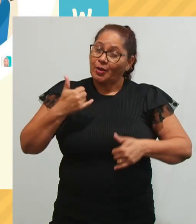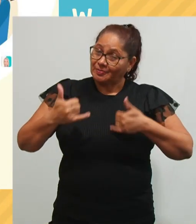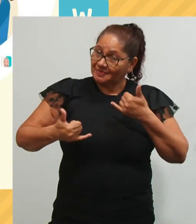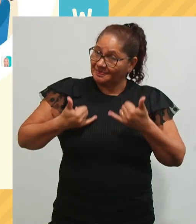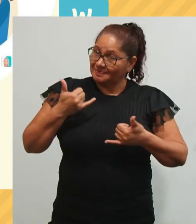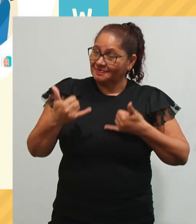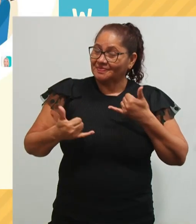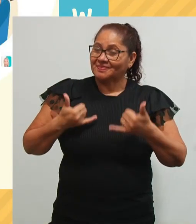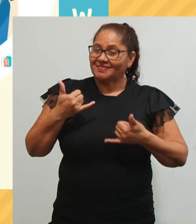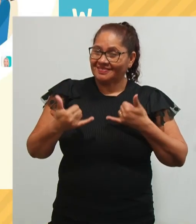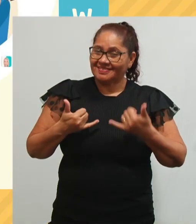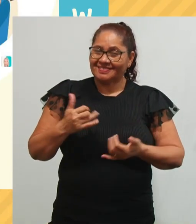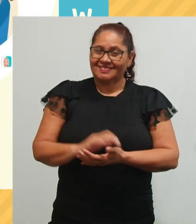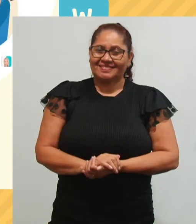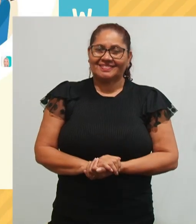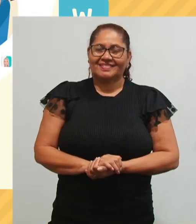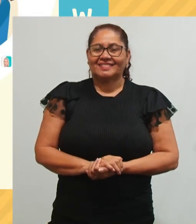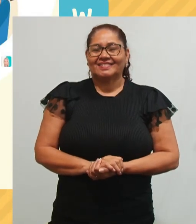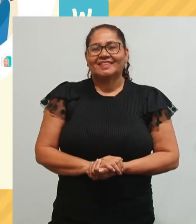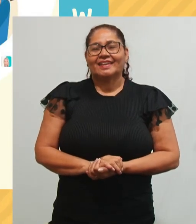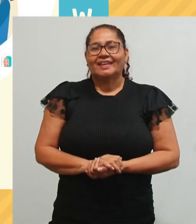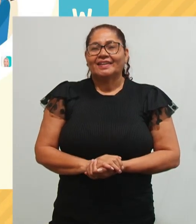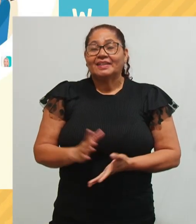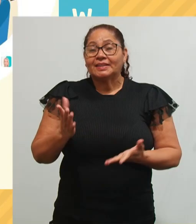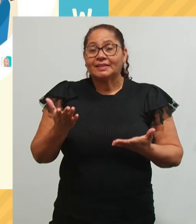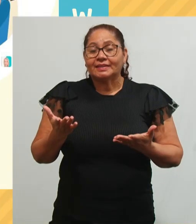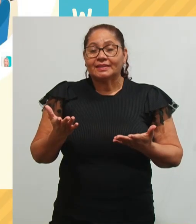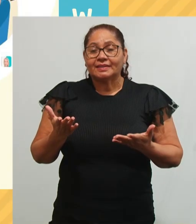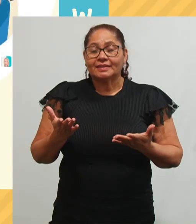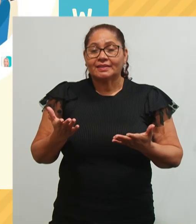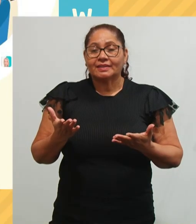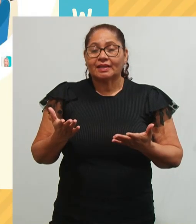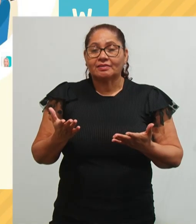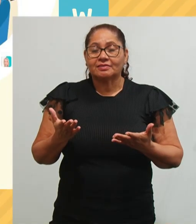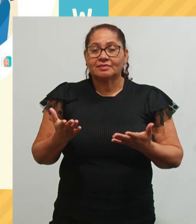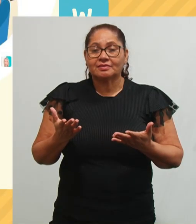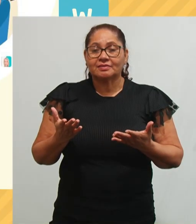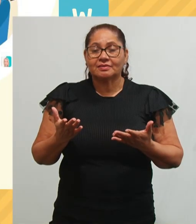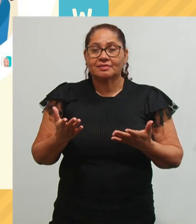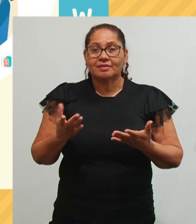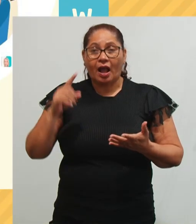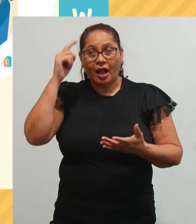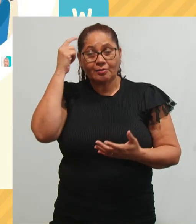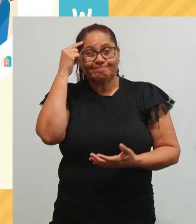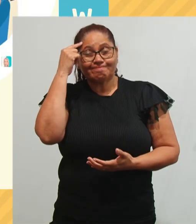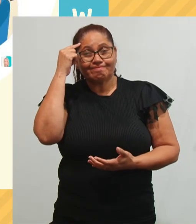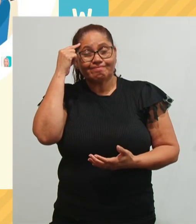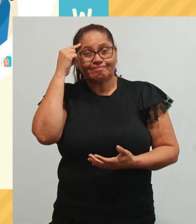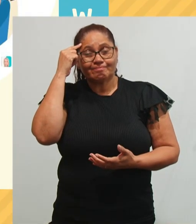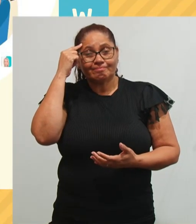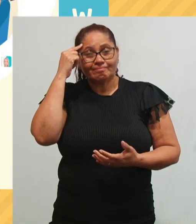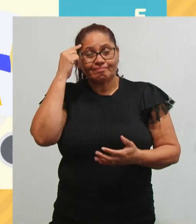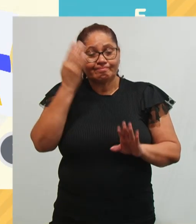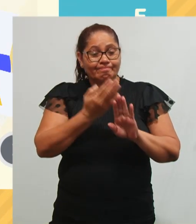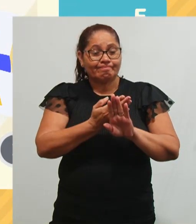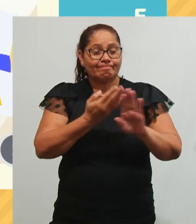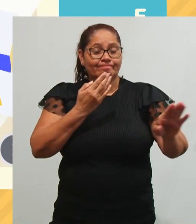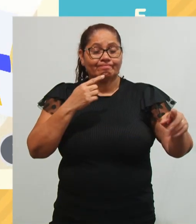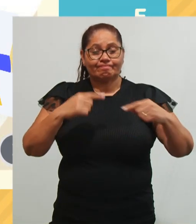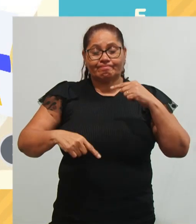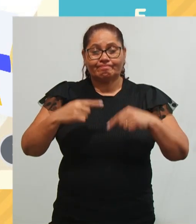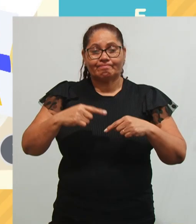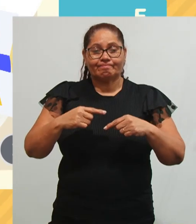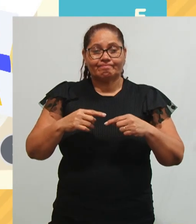Brincadeirinha, né? Cartesianamente falando, né? Que é a quebra de paradigma entre a ideia de isolar o objeto e o pensamento